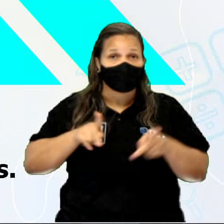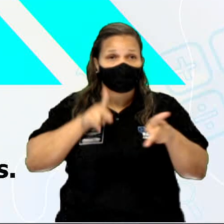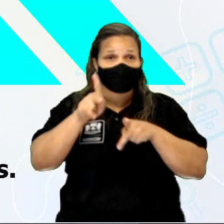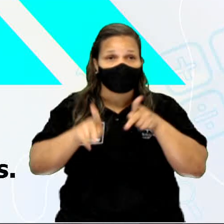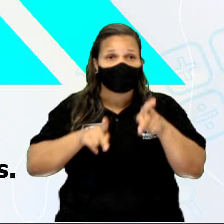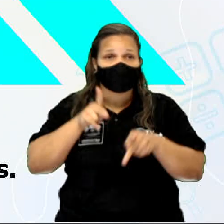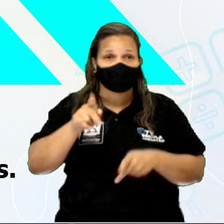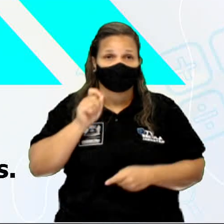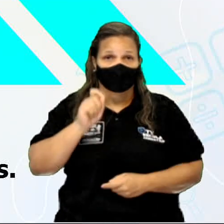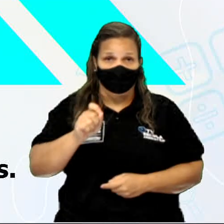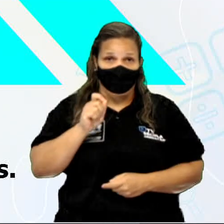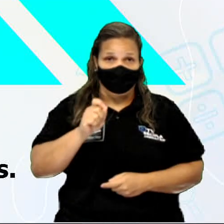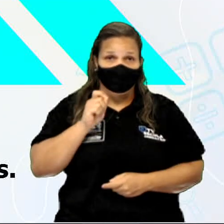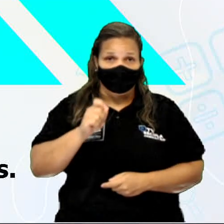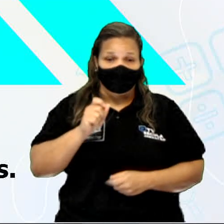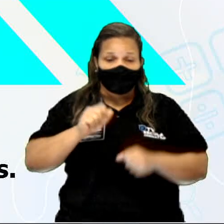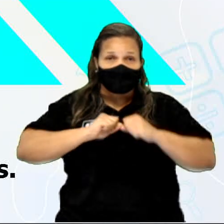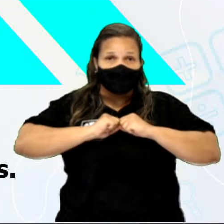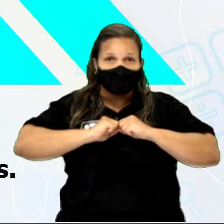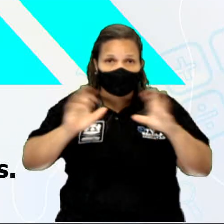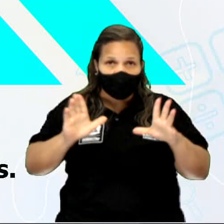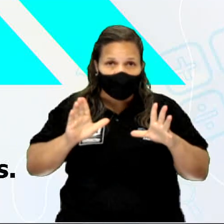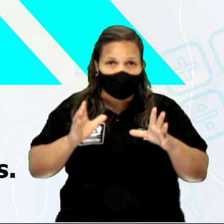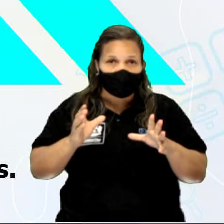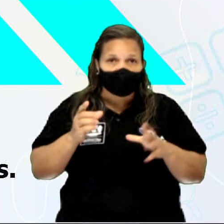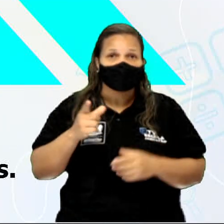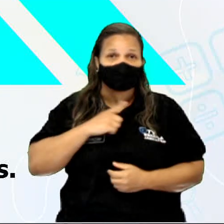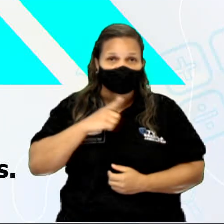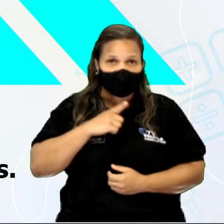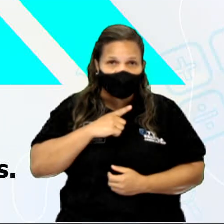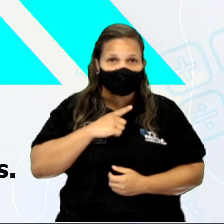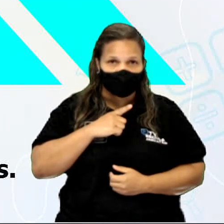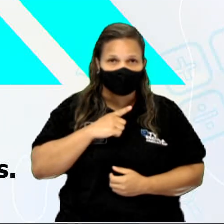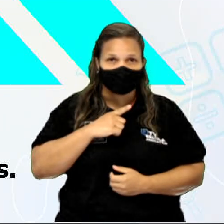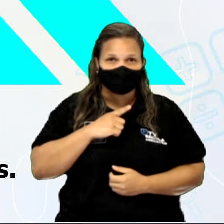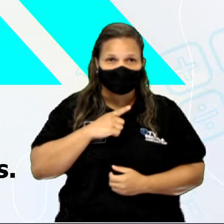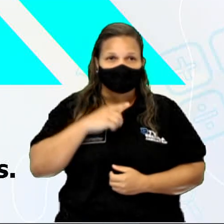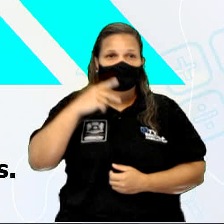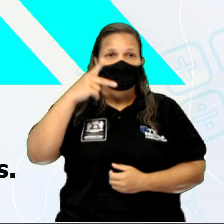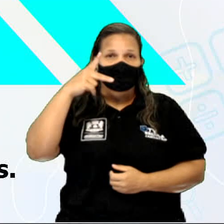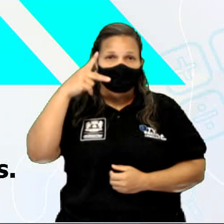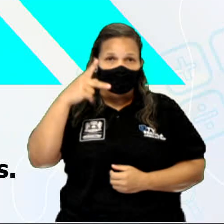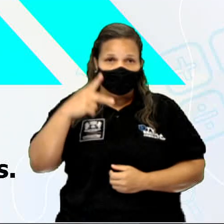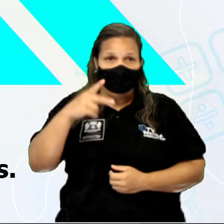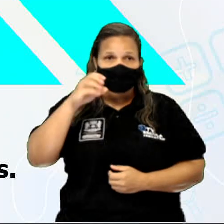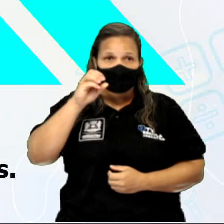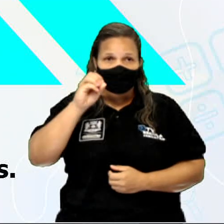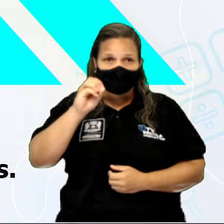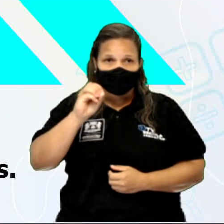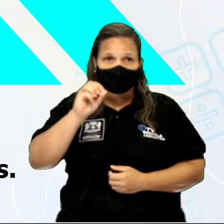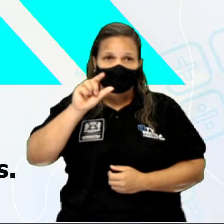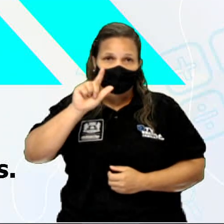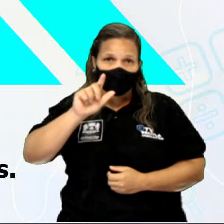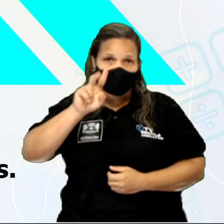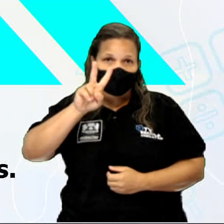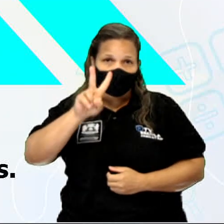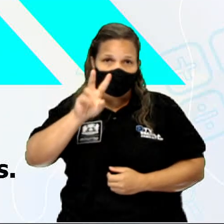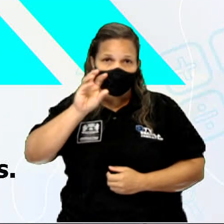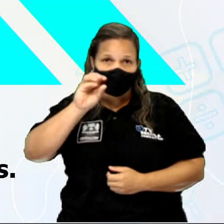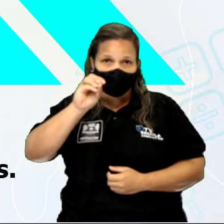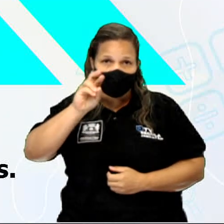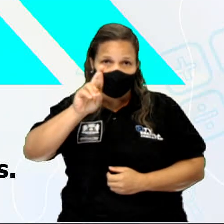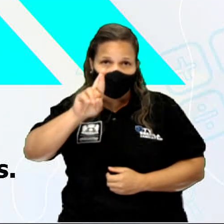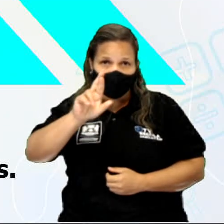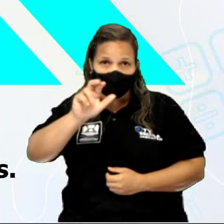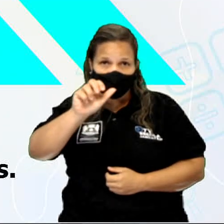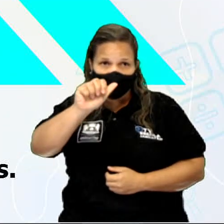contra os nativos. E os nativos praticamente não conheciam esse tipo de artefato. Outra forma de dominação que os